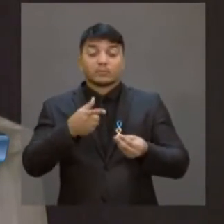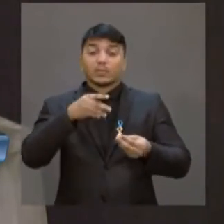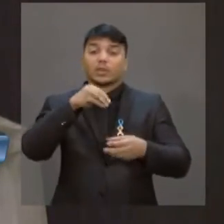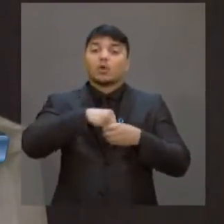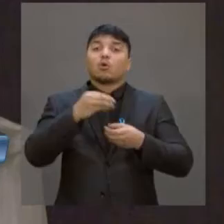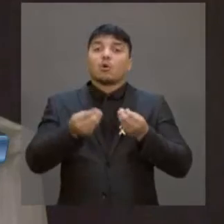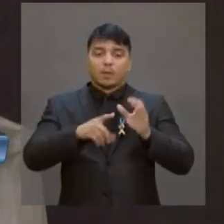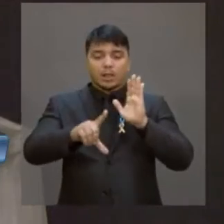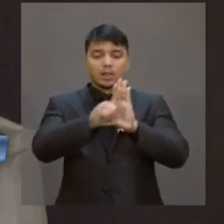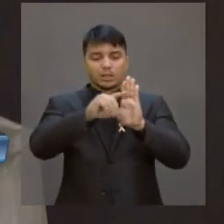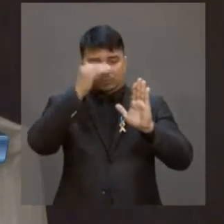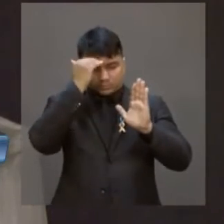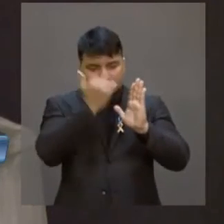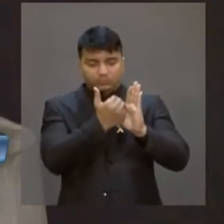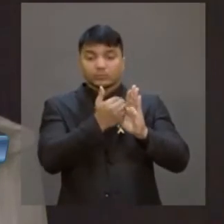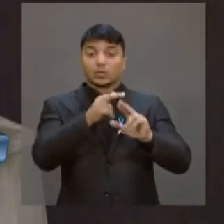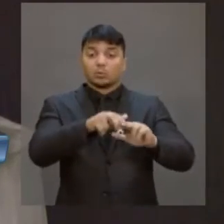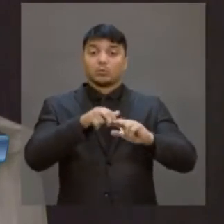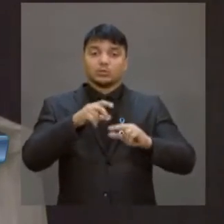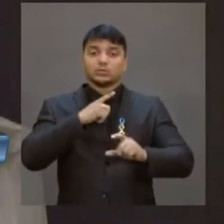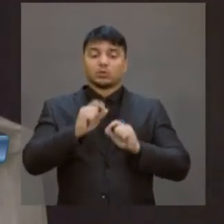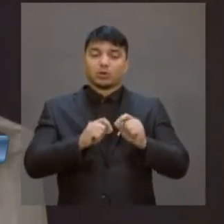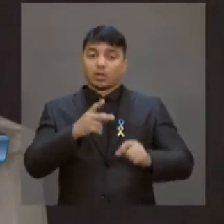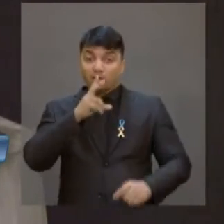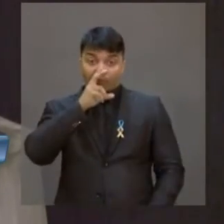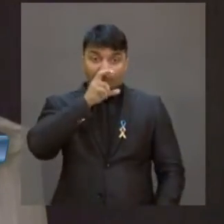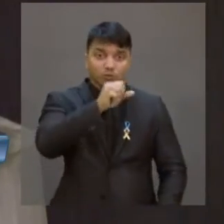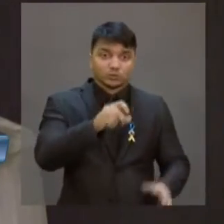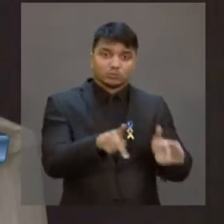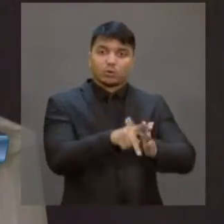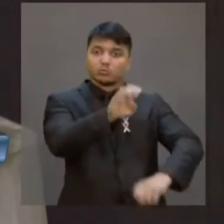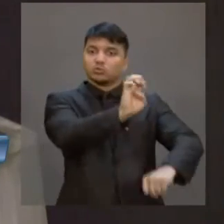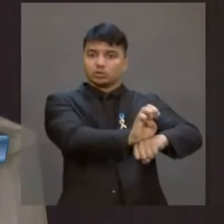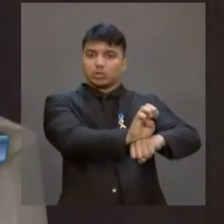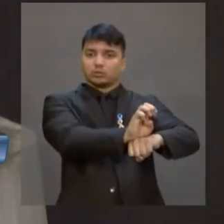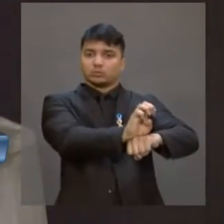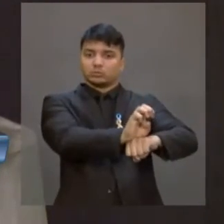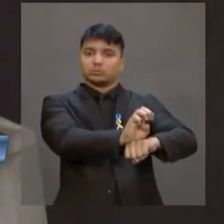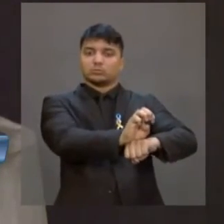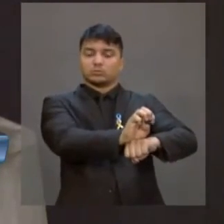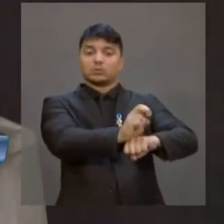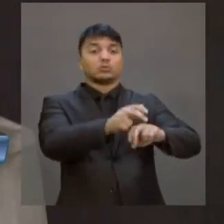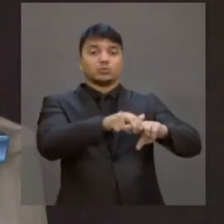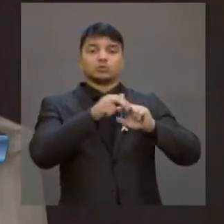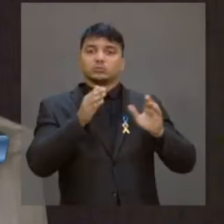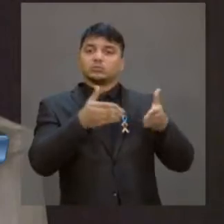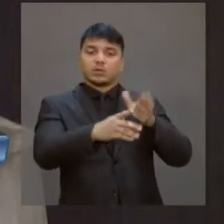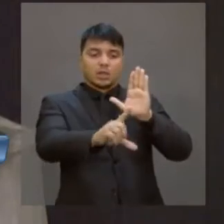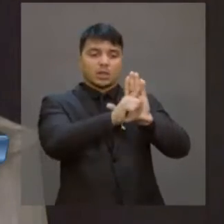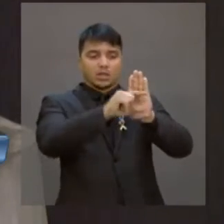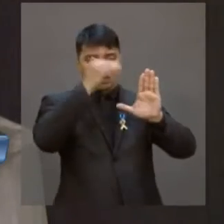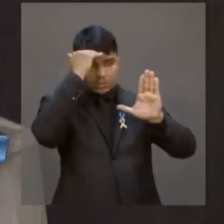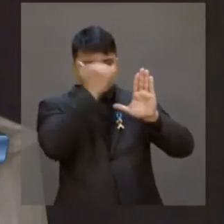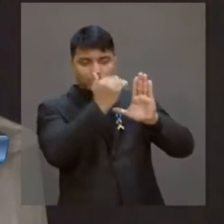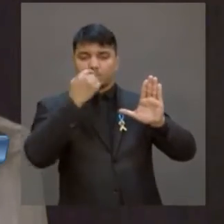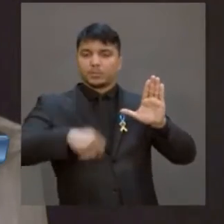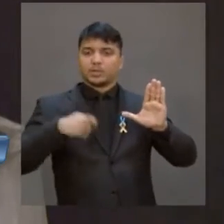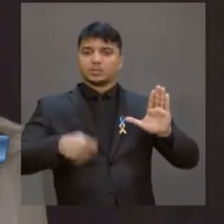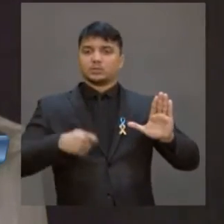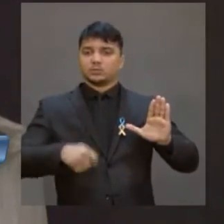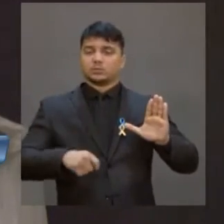da lei. É para isso que existe o monopólio da força com o Estado, dentro da lei.